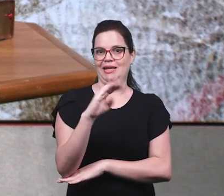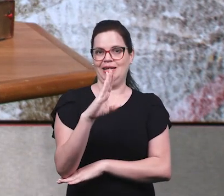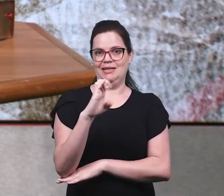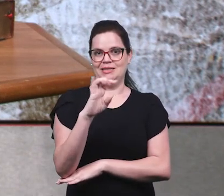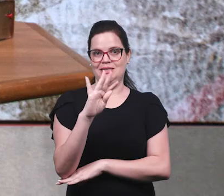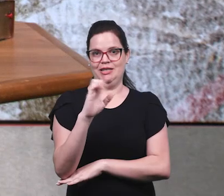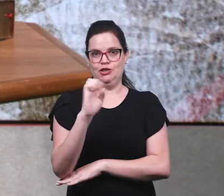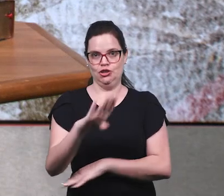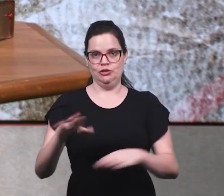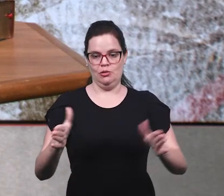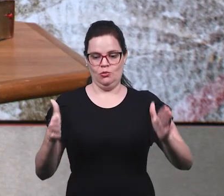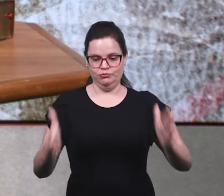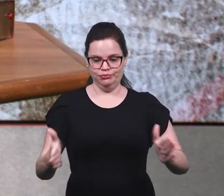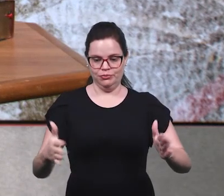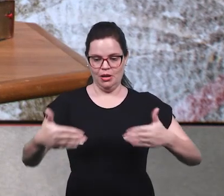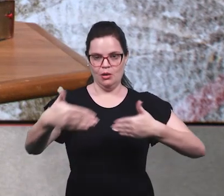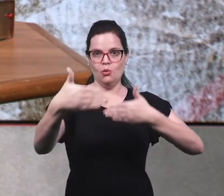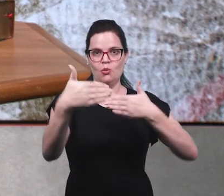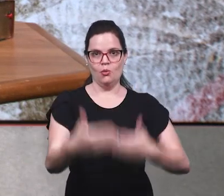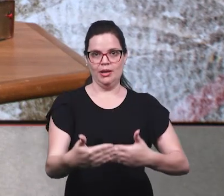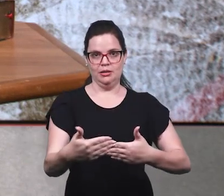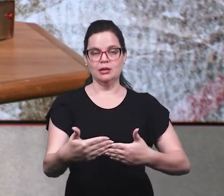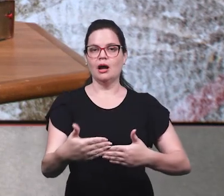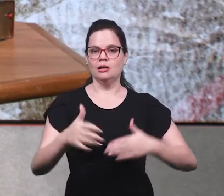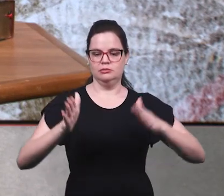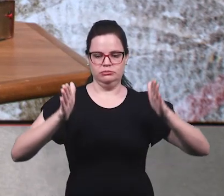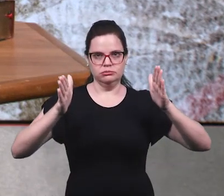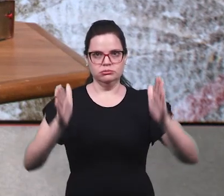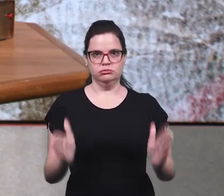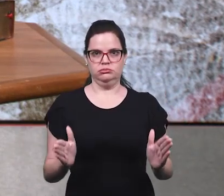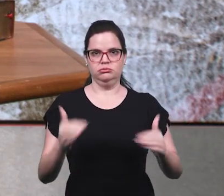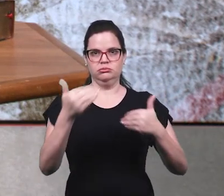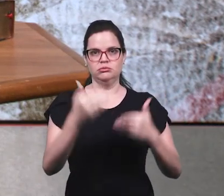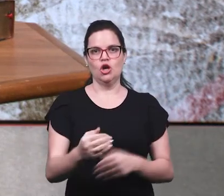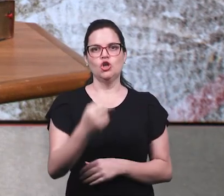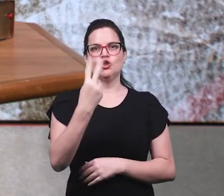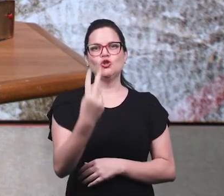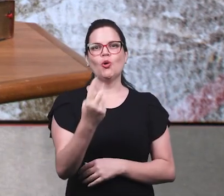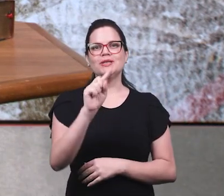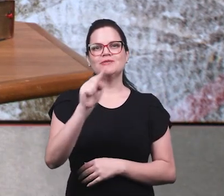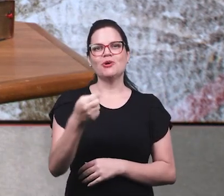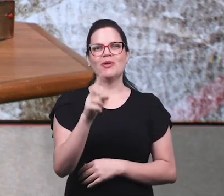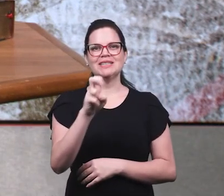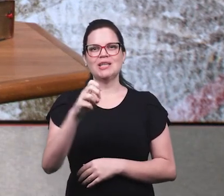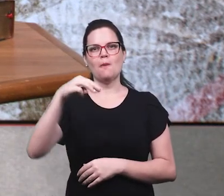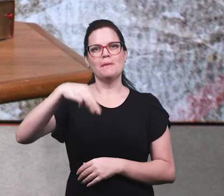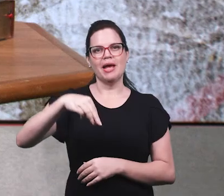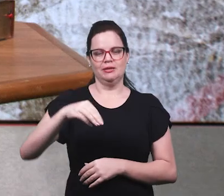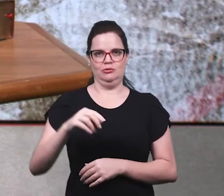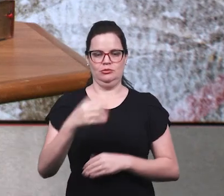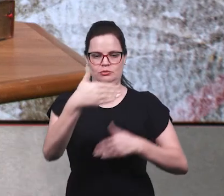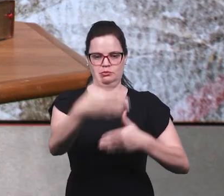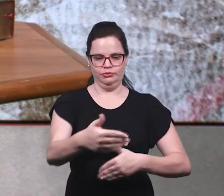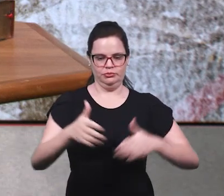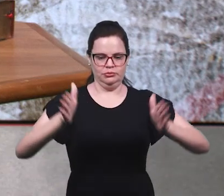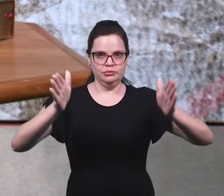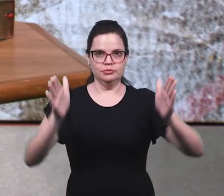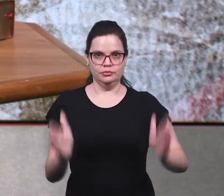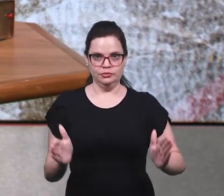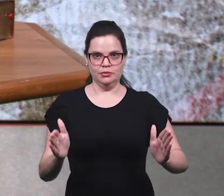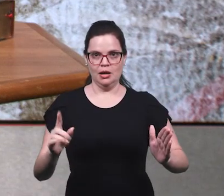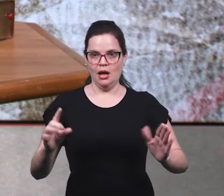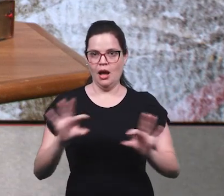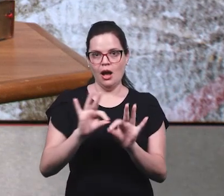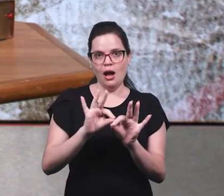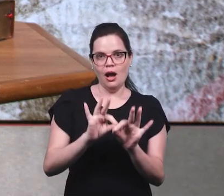será o comprimento e 5 côvados a largura. Será quadrado o altar e 3 côvados